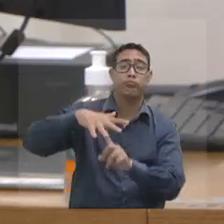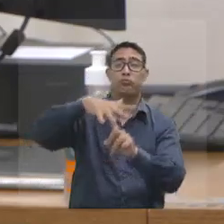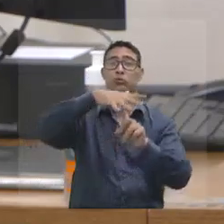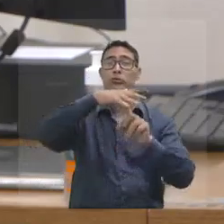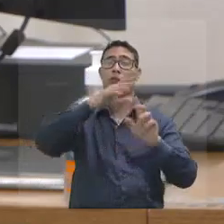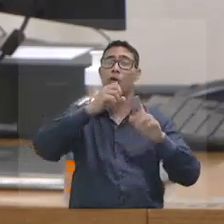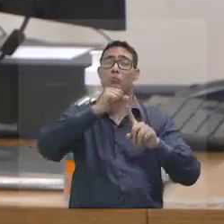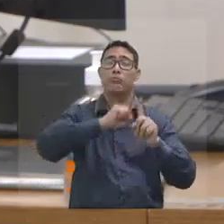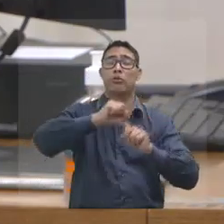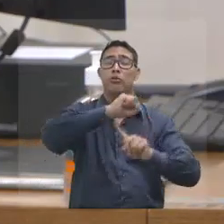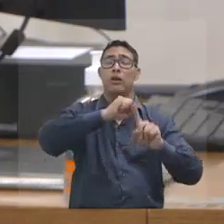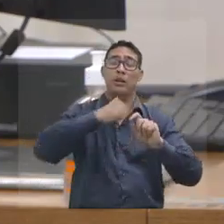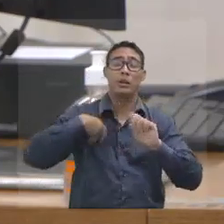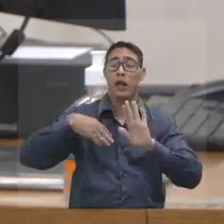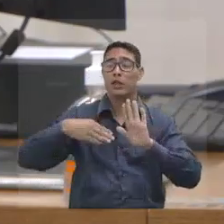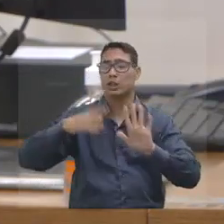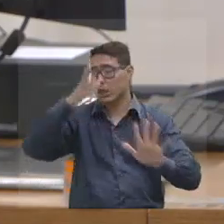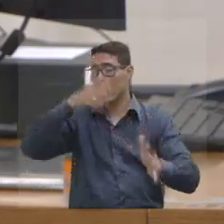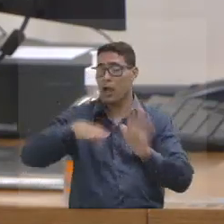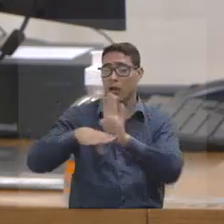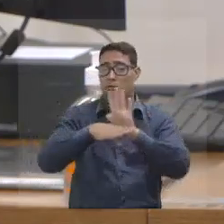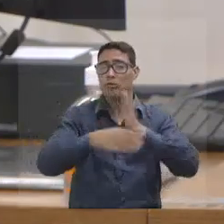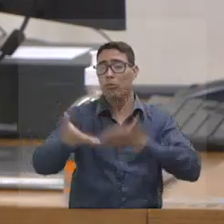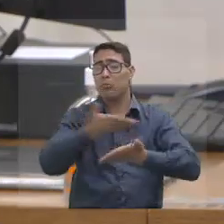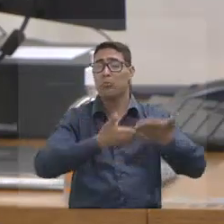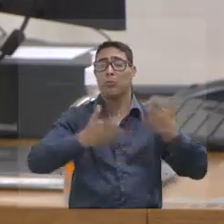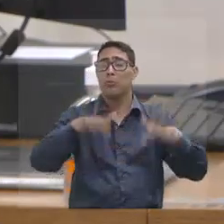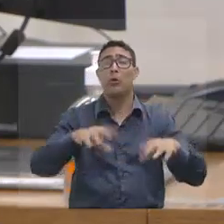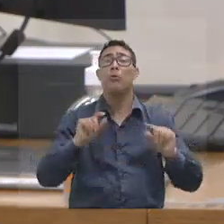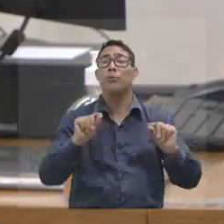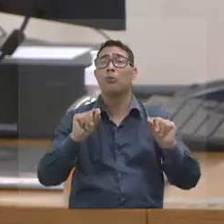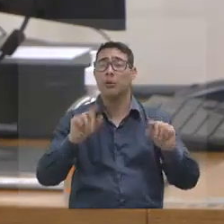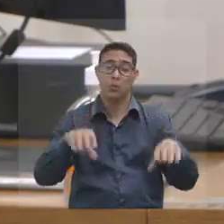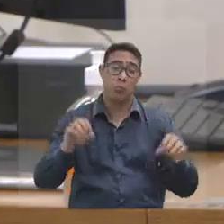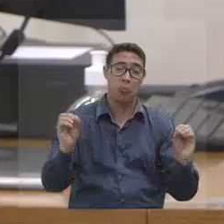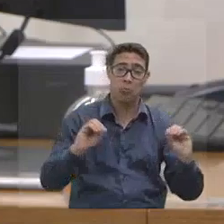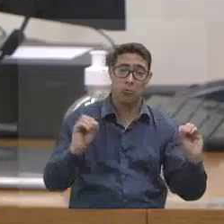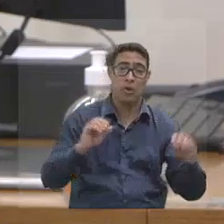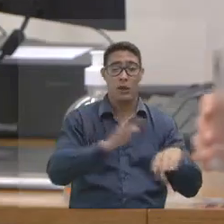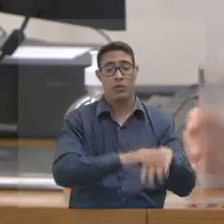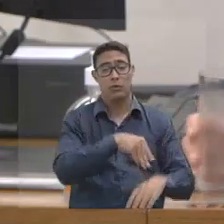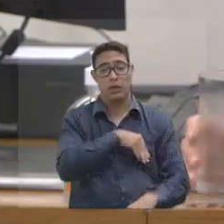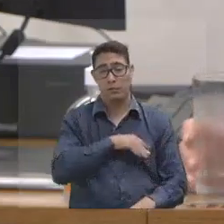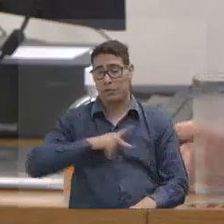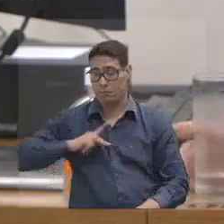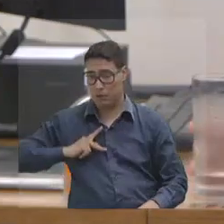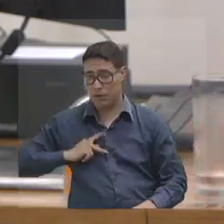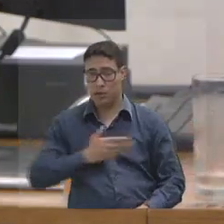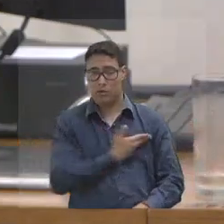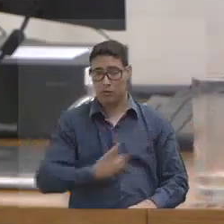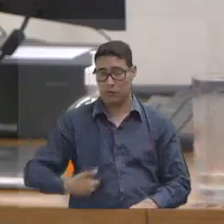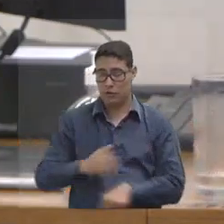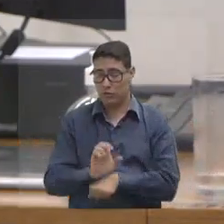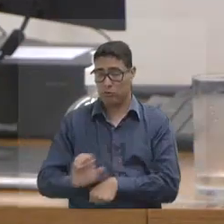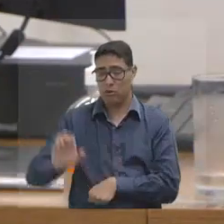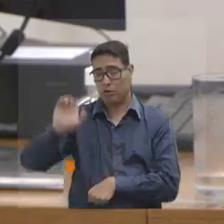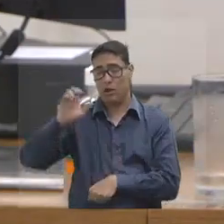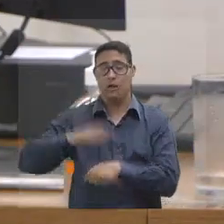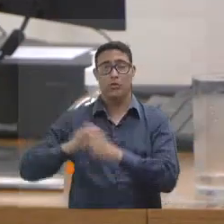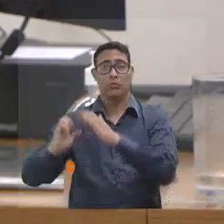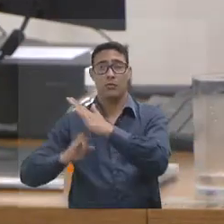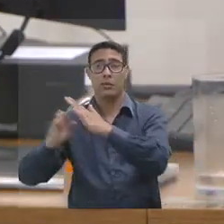desses novos parazos pactuados sei lá entre o MP e Governo do Estado e empresas absolutamente nenhum